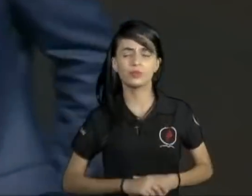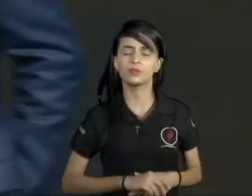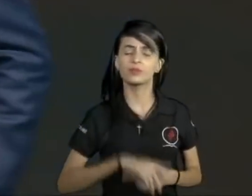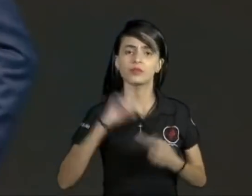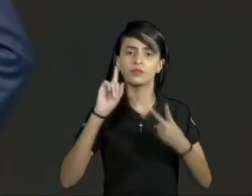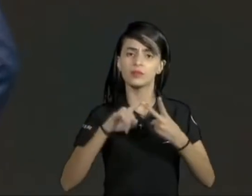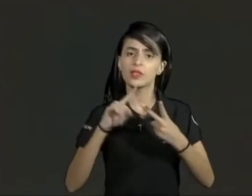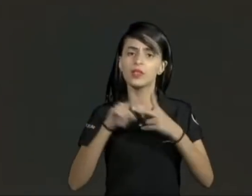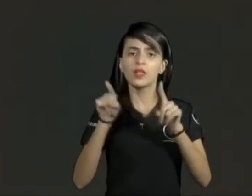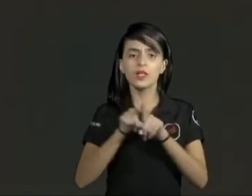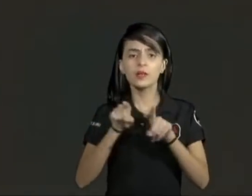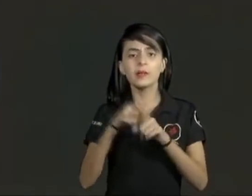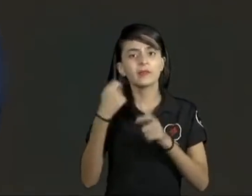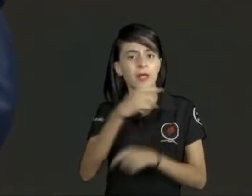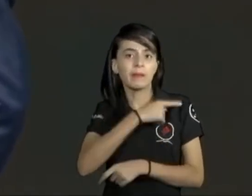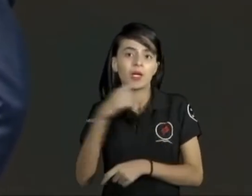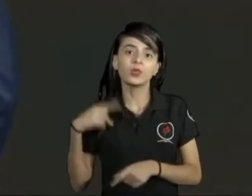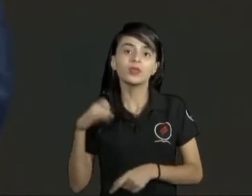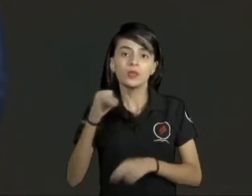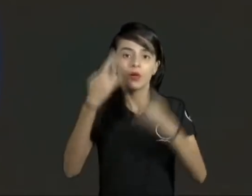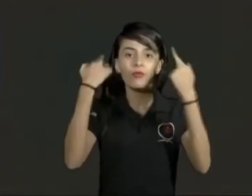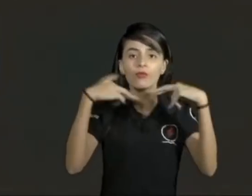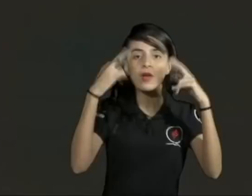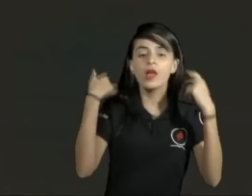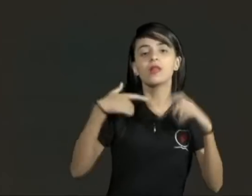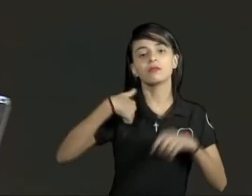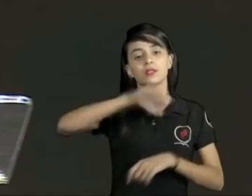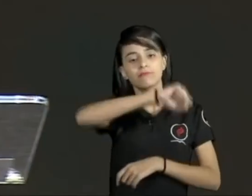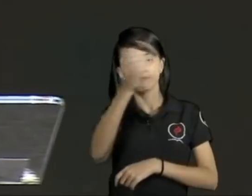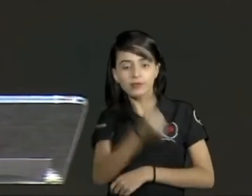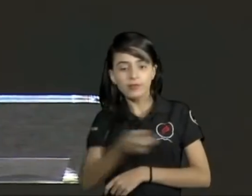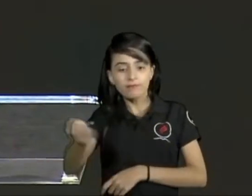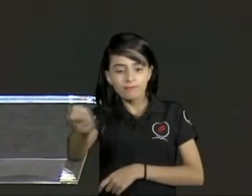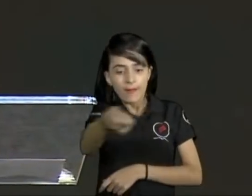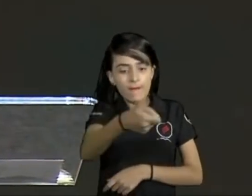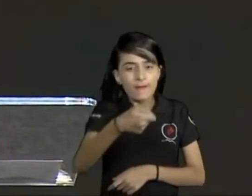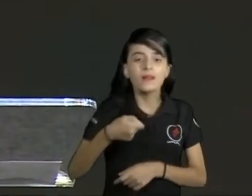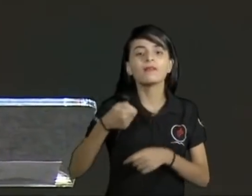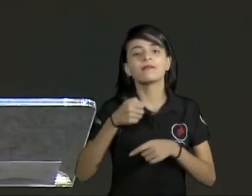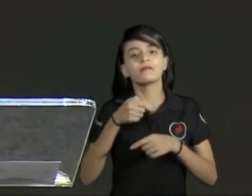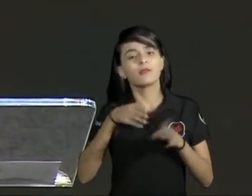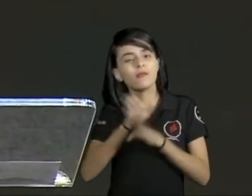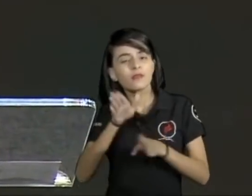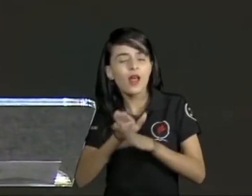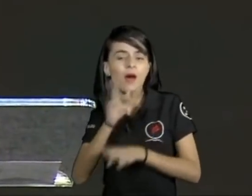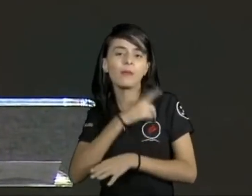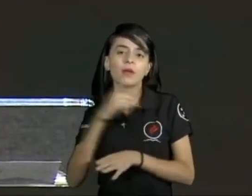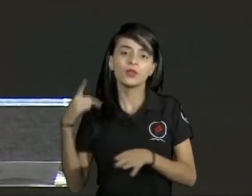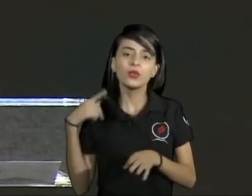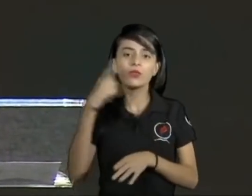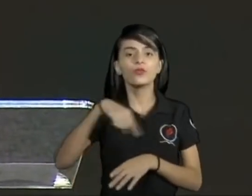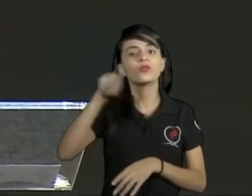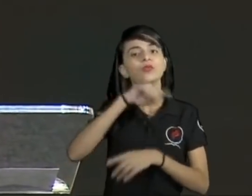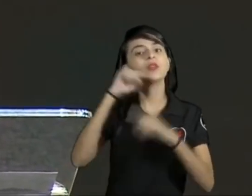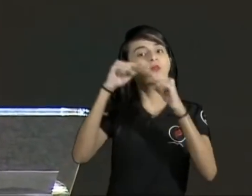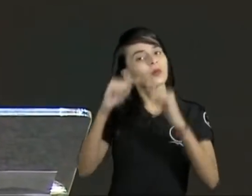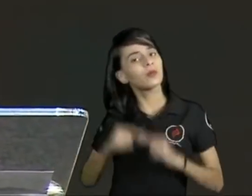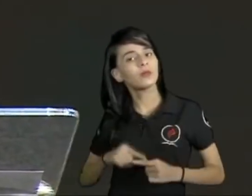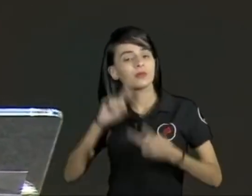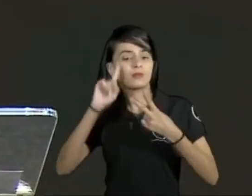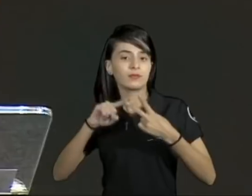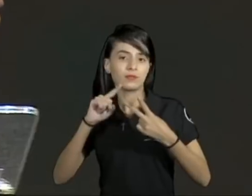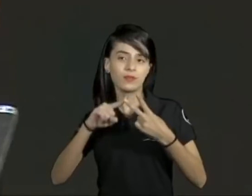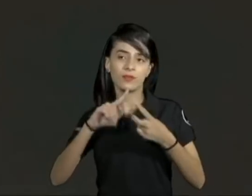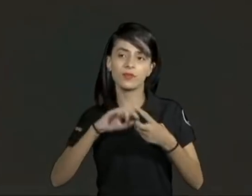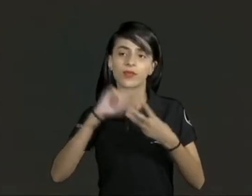você precisa ter Pastor se você ovelha você precisa ser dirigindo por um pastor Então você tá cumprindo uma segunda função